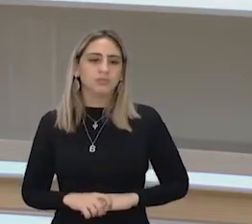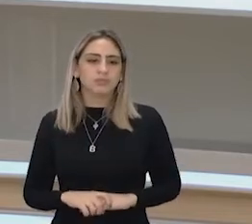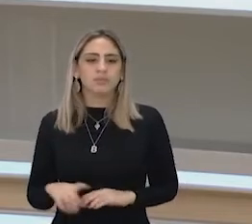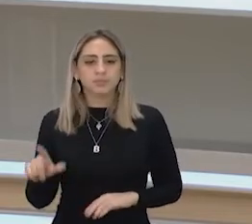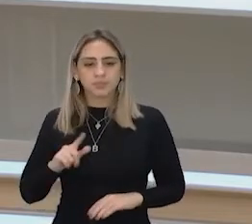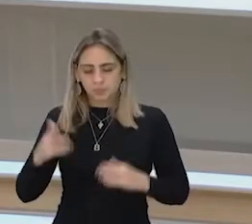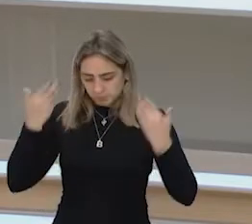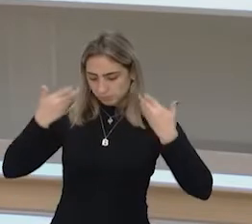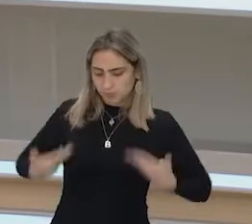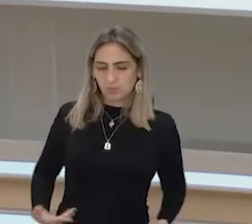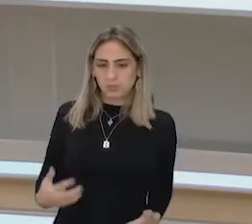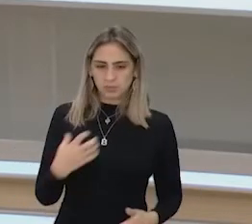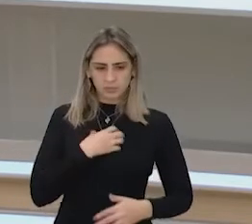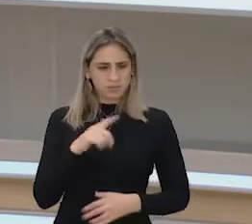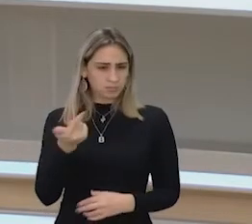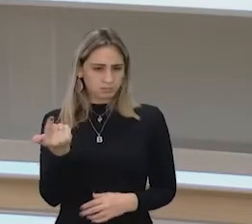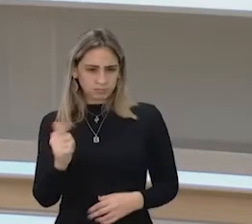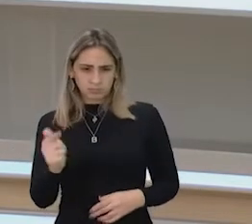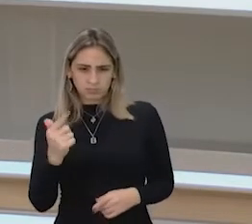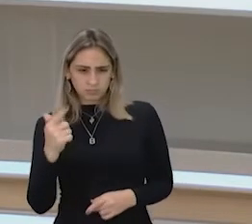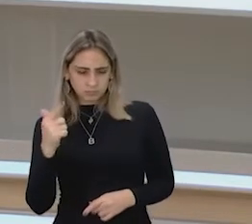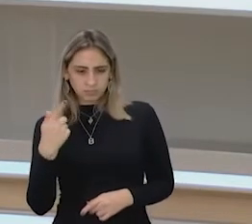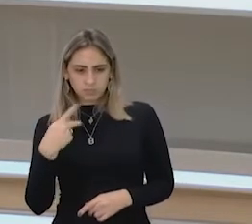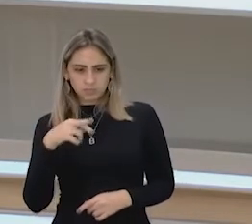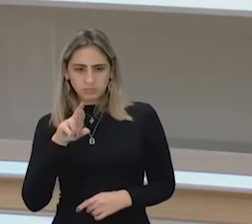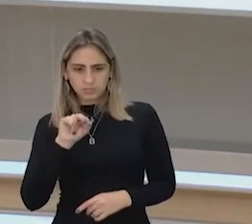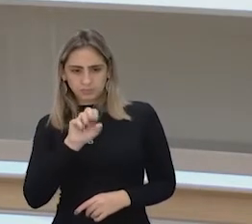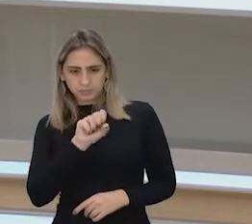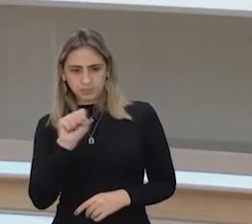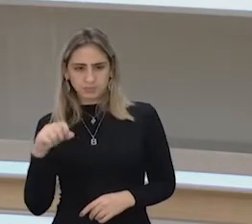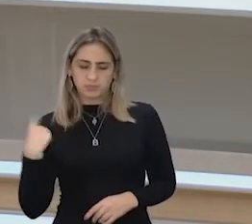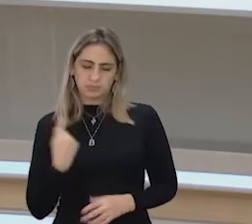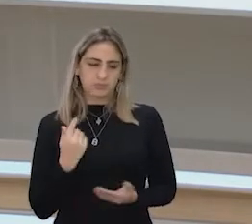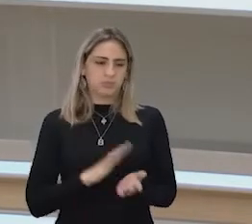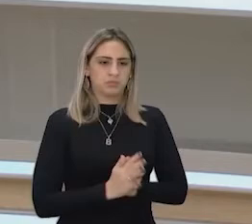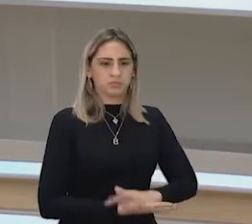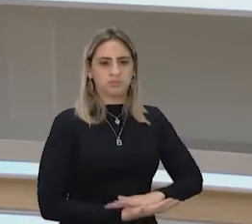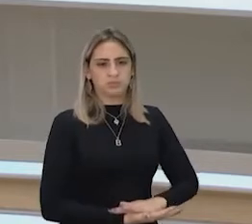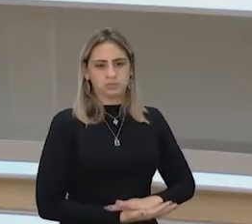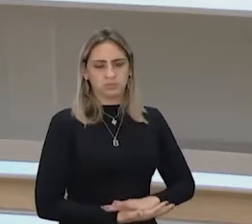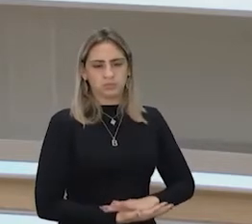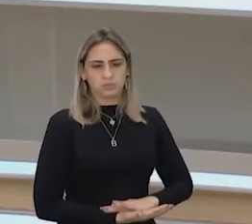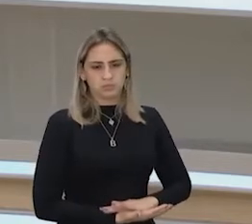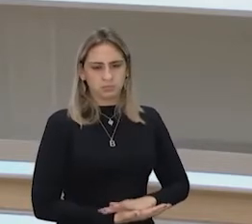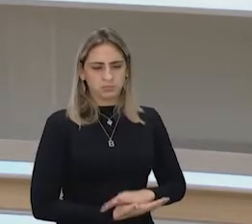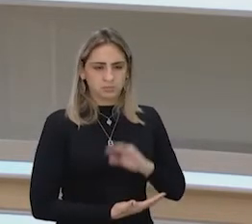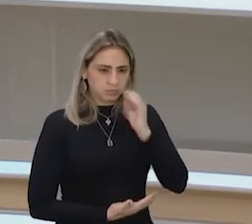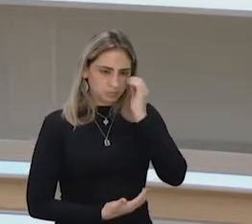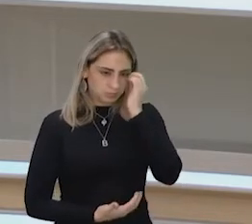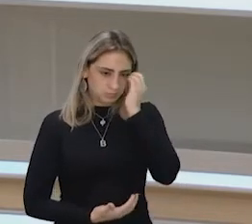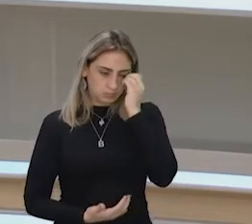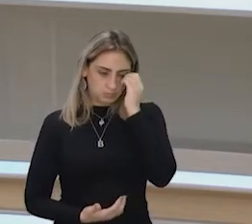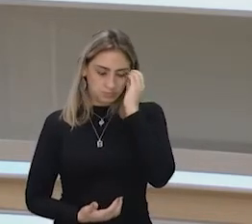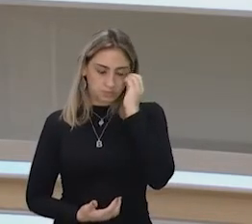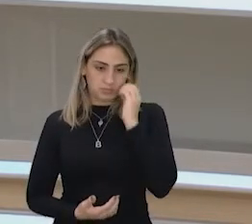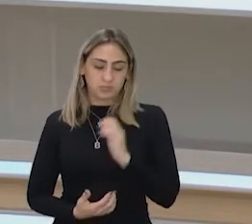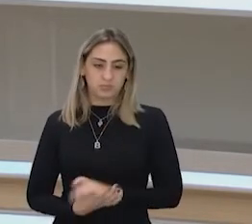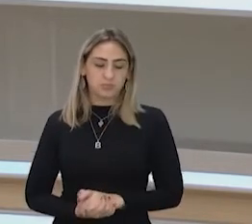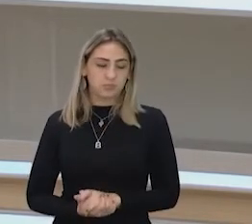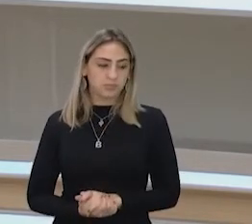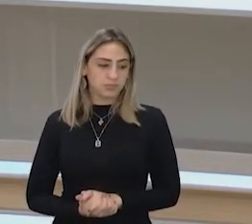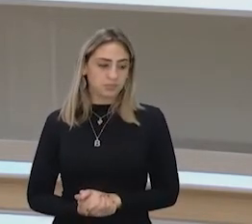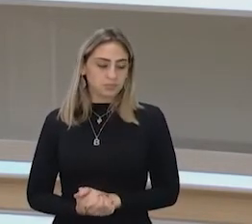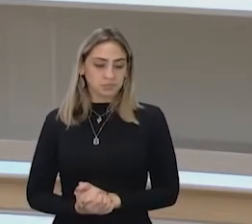tenho esta forma aqui. Se não tivesse a pressão atmosférica, a gente esparramaria, tá bom? A gente se desintegraria.